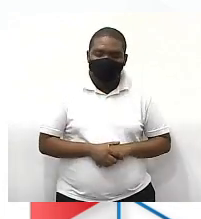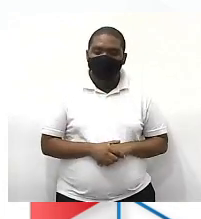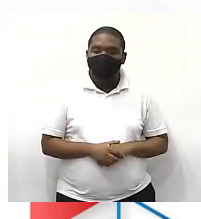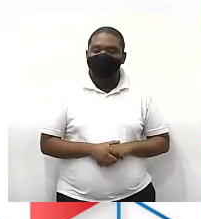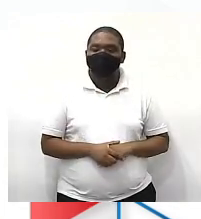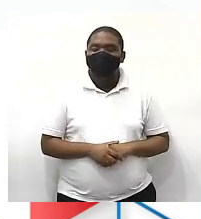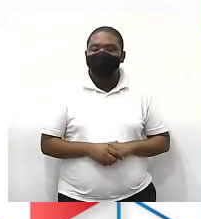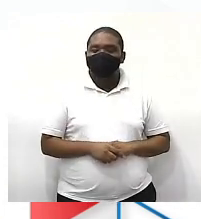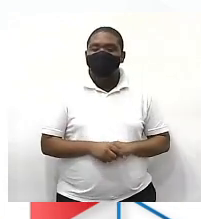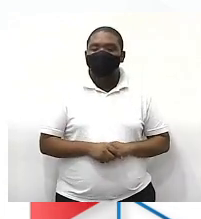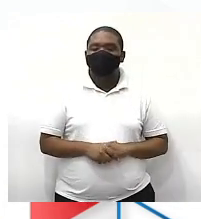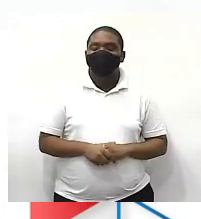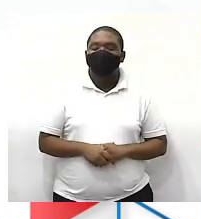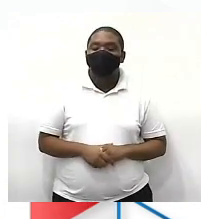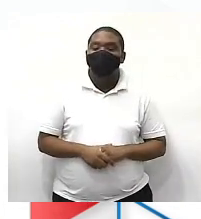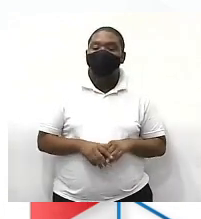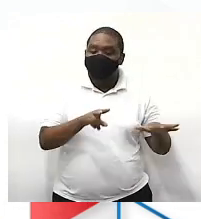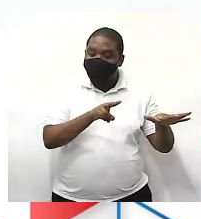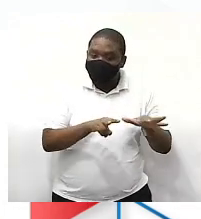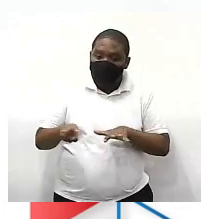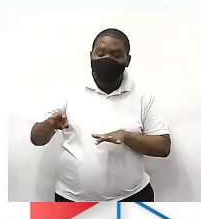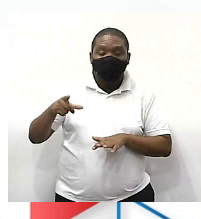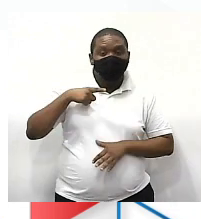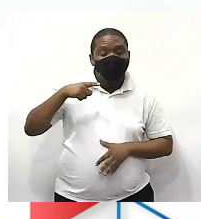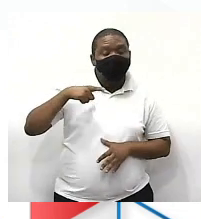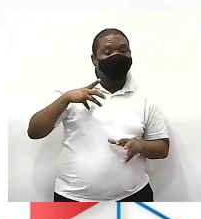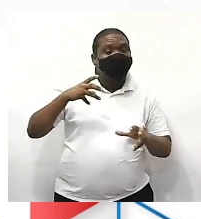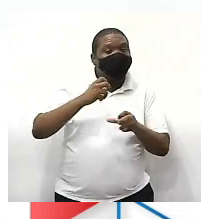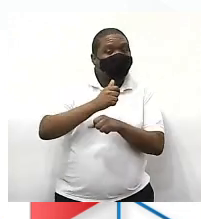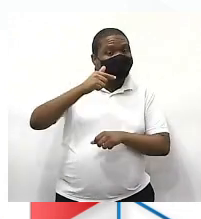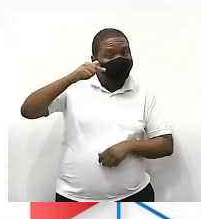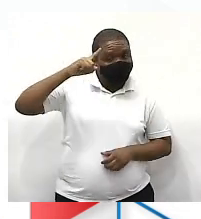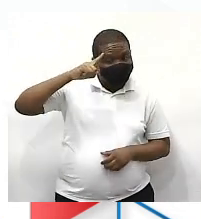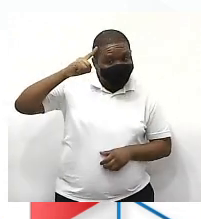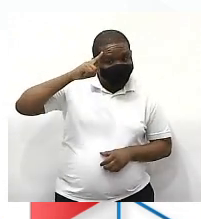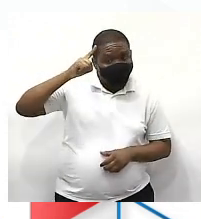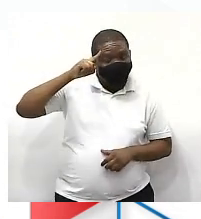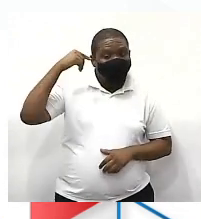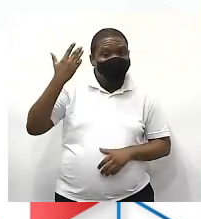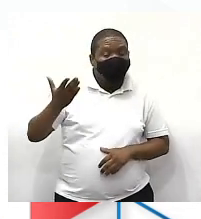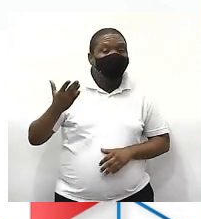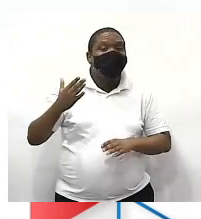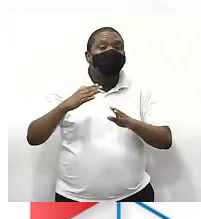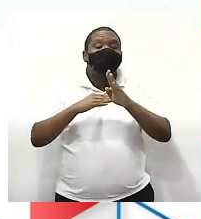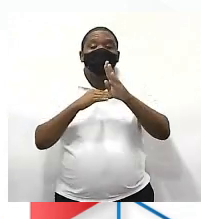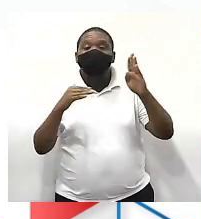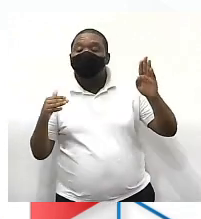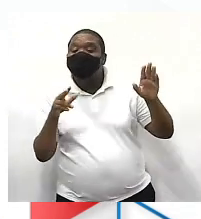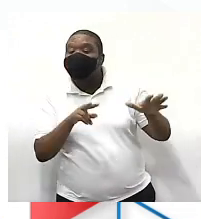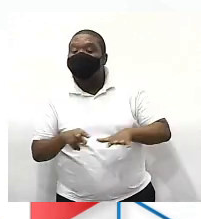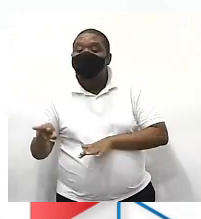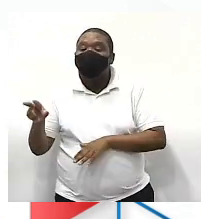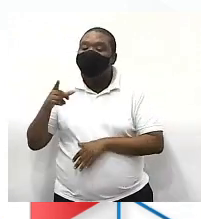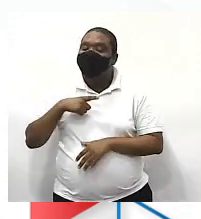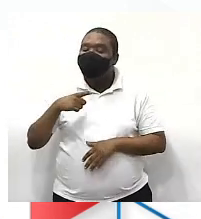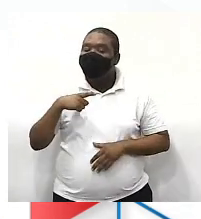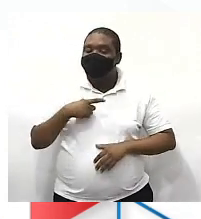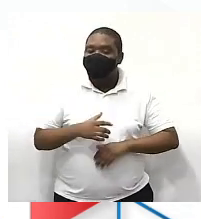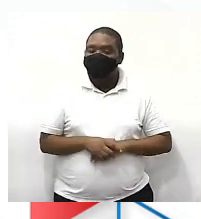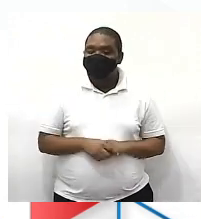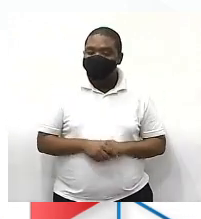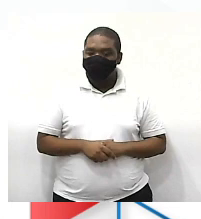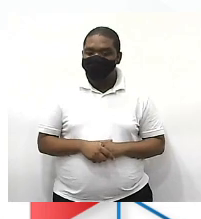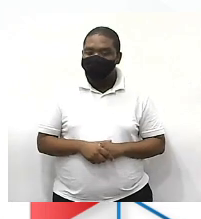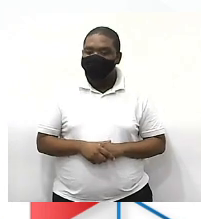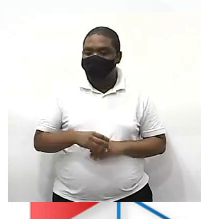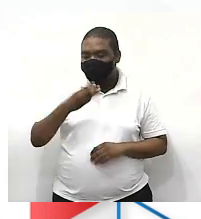então. Uma semana tem 7 dias. Que fração da semana é representada por 3